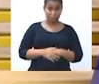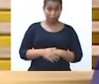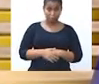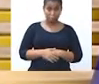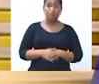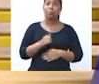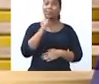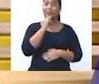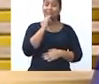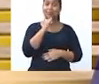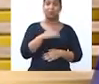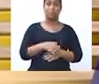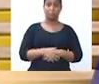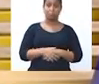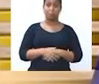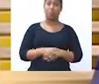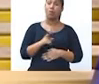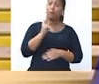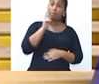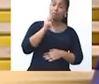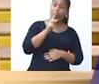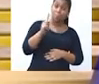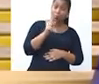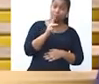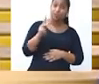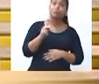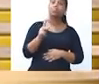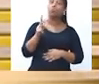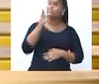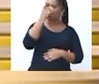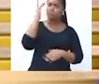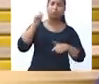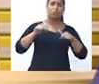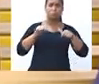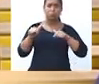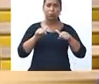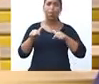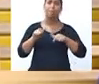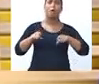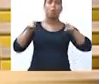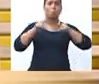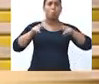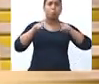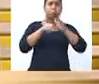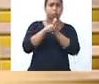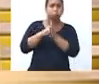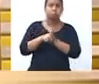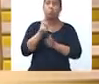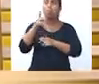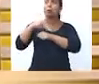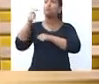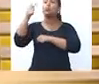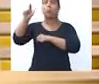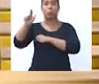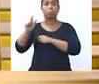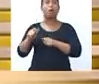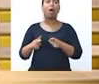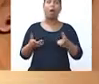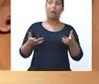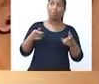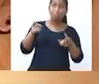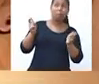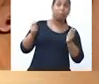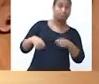Então, por exemplo, eu saber ver a professora Inês, que é alguém que trabalhou com TI, que foi para fora do Brasil, e falar, opa, tem jeito. Olha só, tem jeito, eu